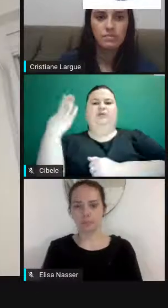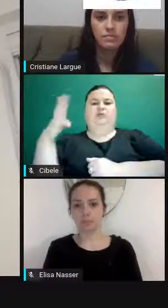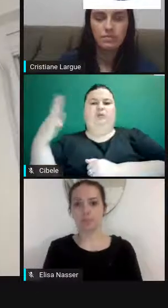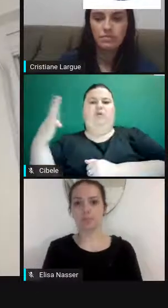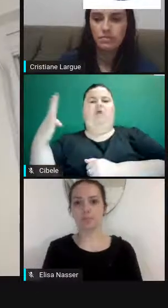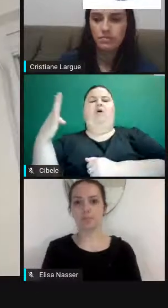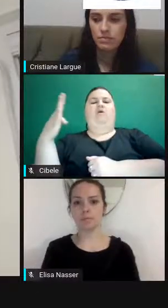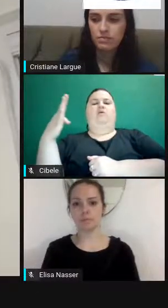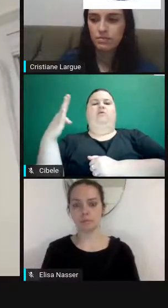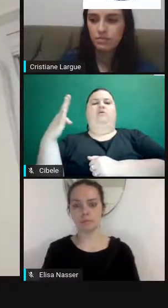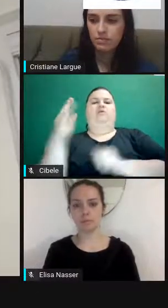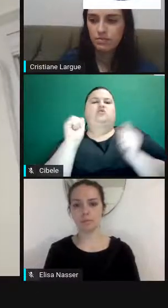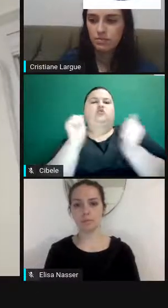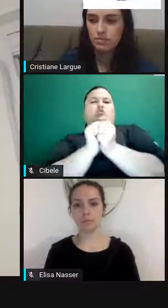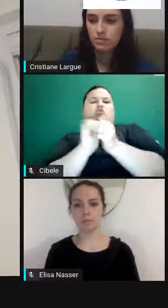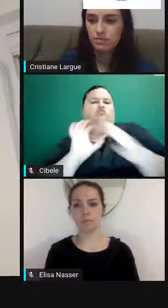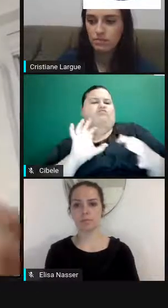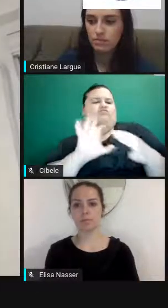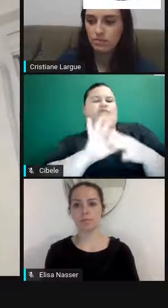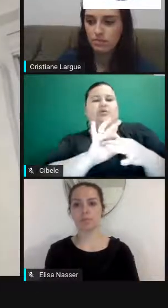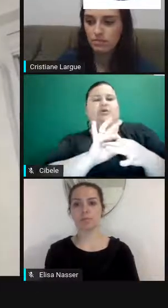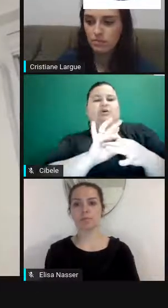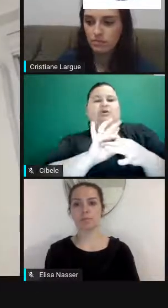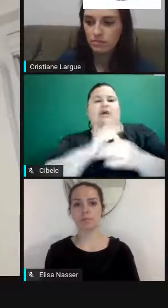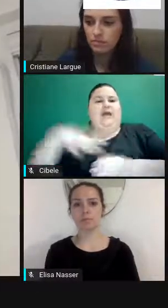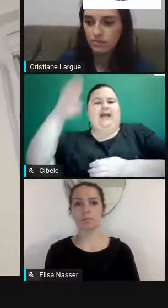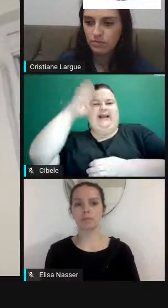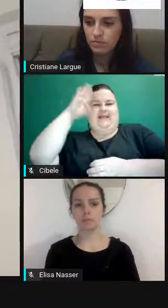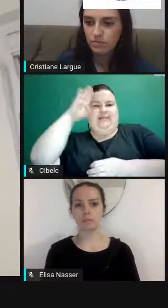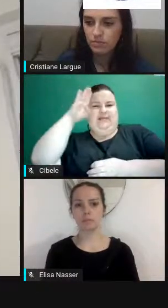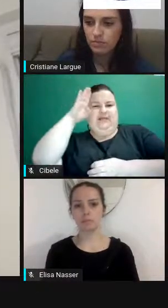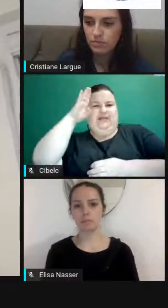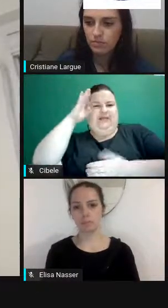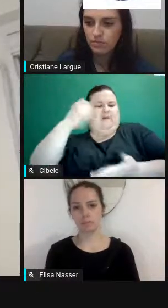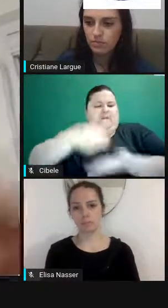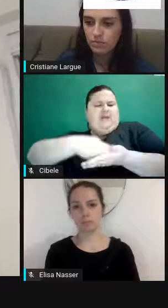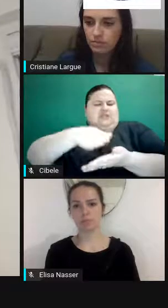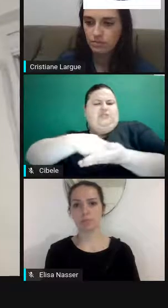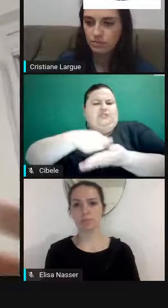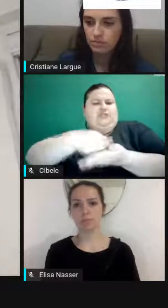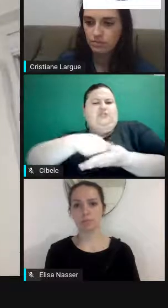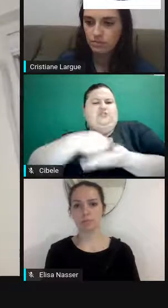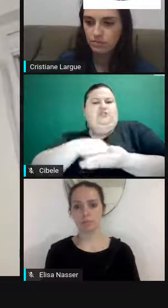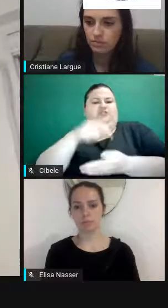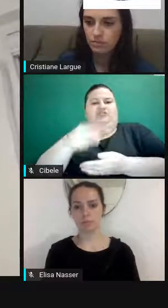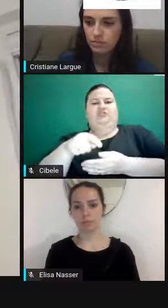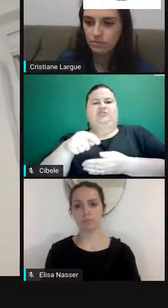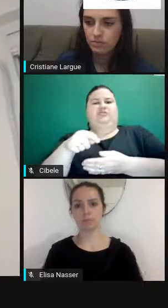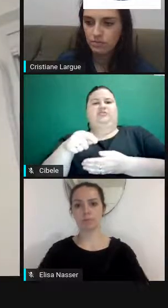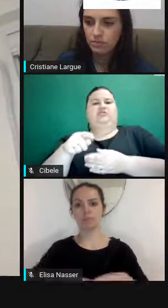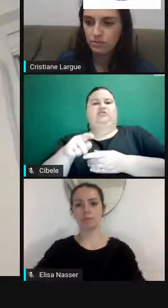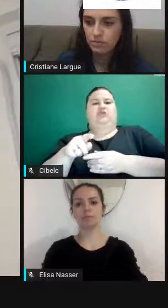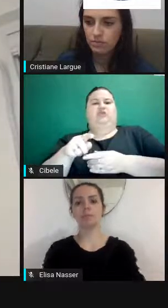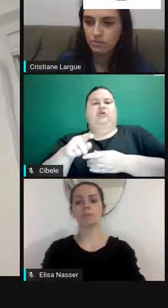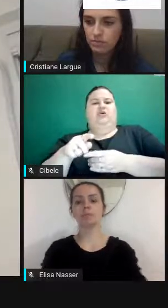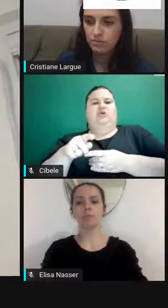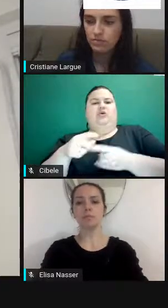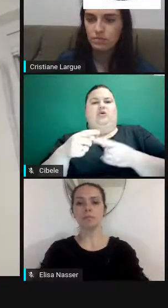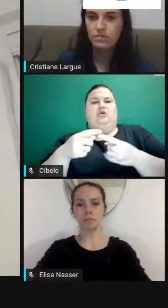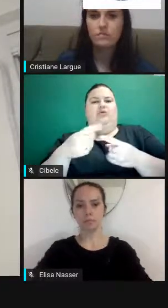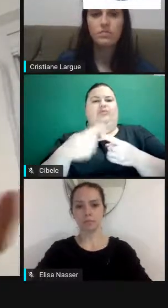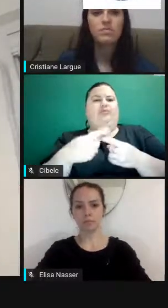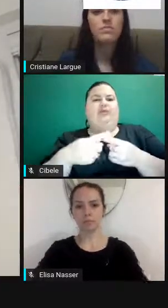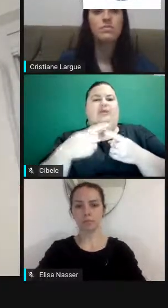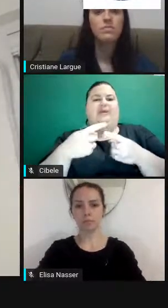arraigado a carreira acadêmica exigem muito dias então Inclusive a carta trabalhar eu lembro que quando a gente começou a trabalhar